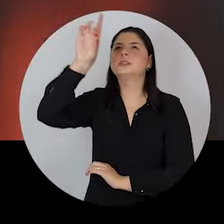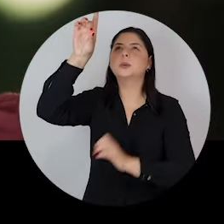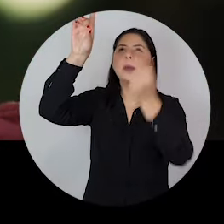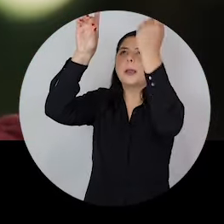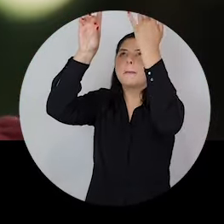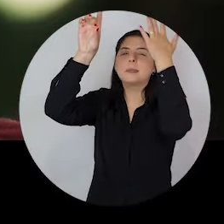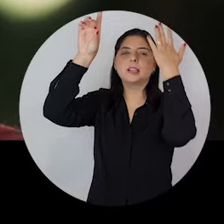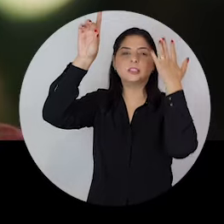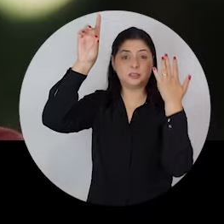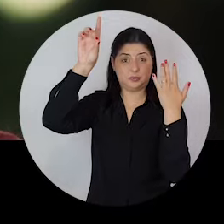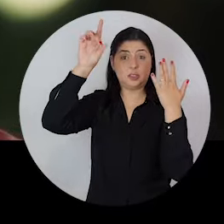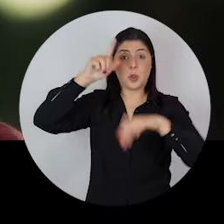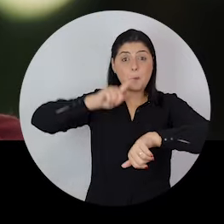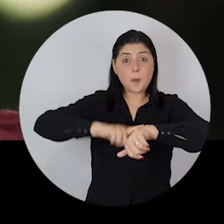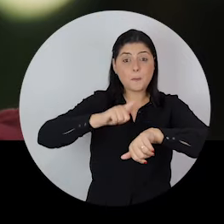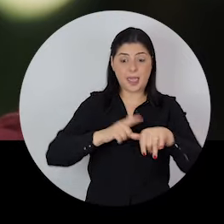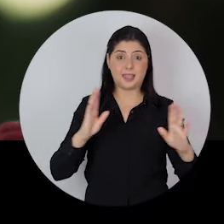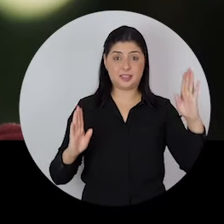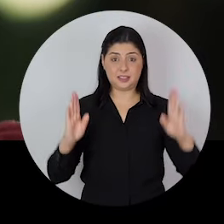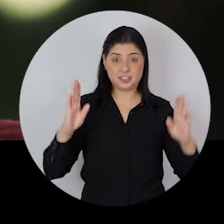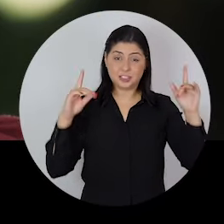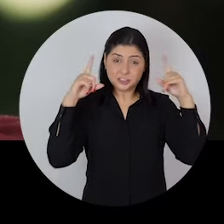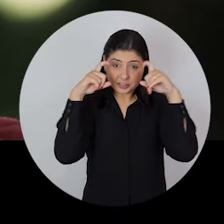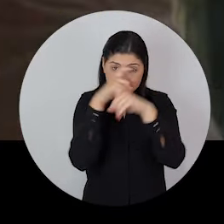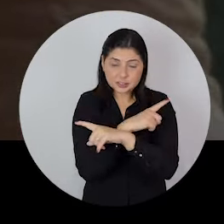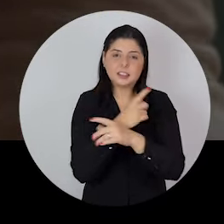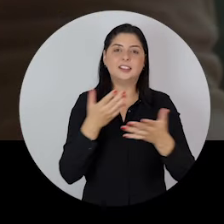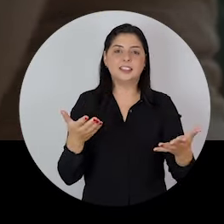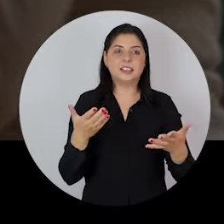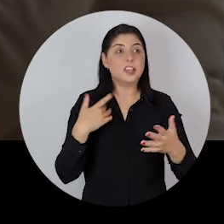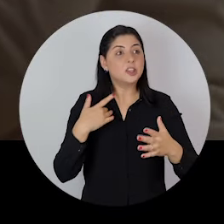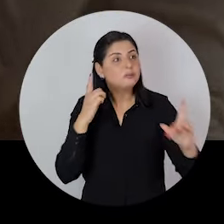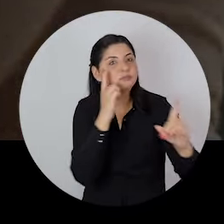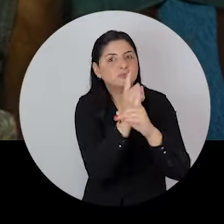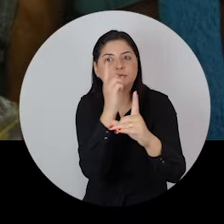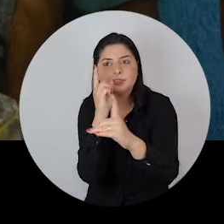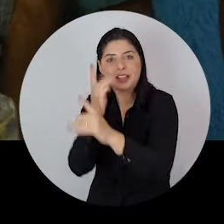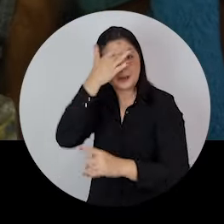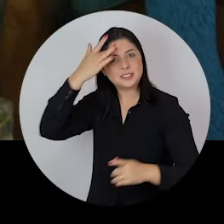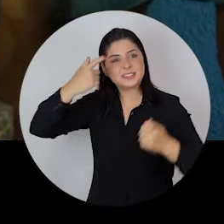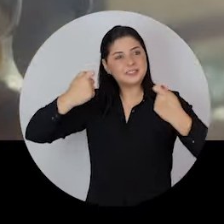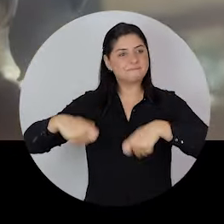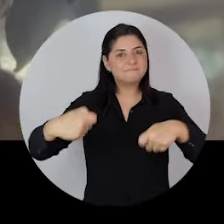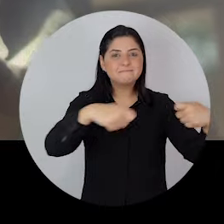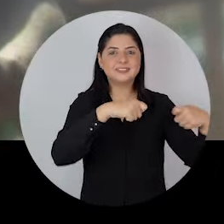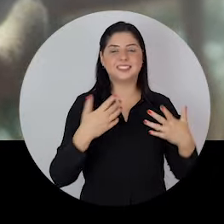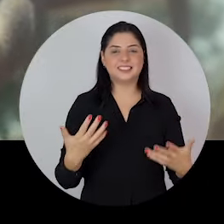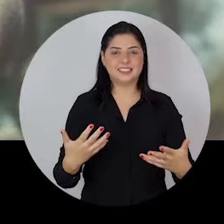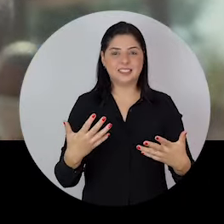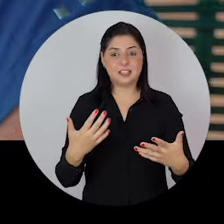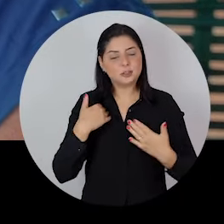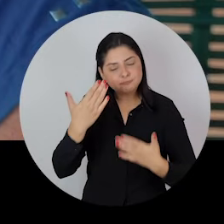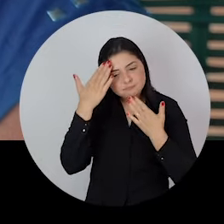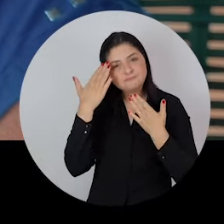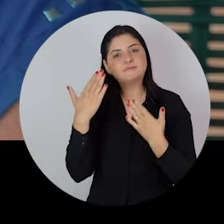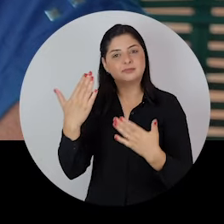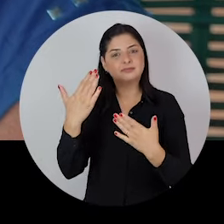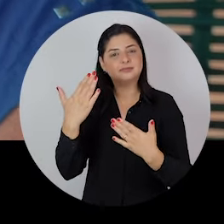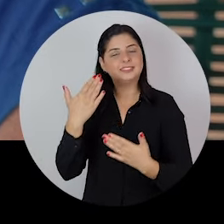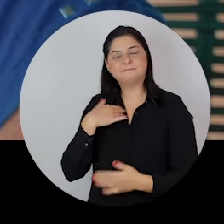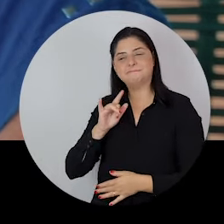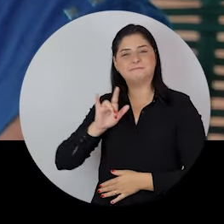que é de Deus que nos abençoou nesse momento de tanta na verdade a gente está chegando as pessoas que realmente precisam e nós ficamos